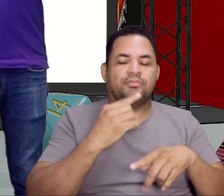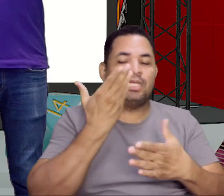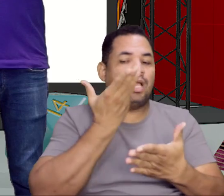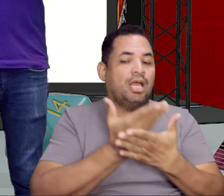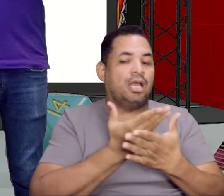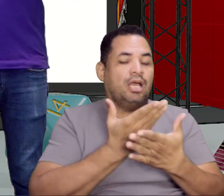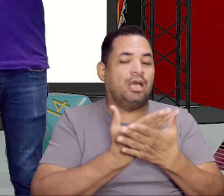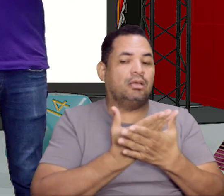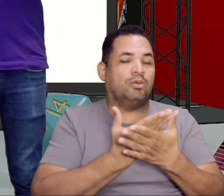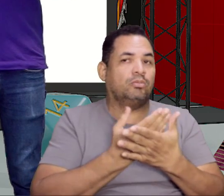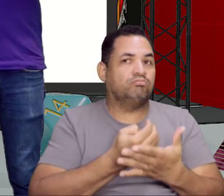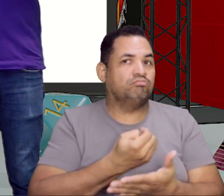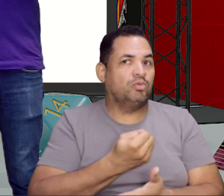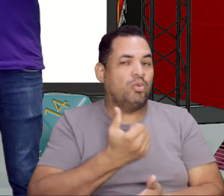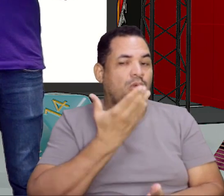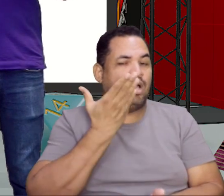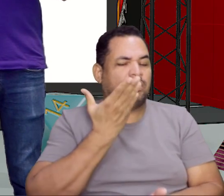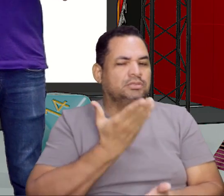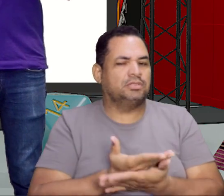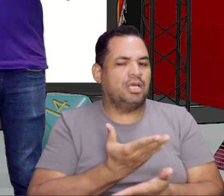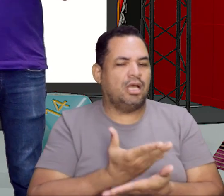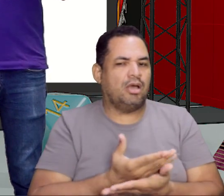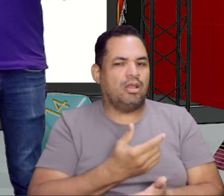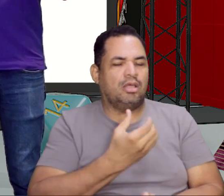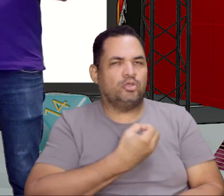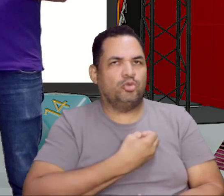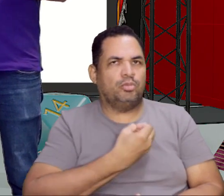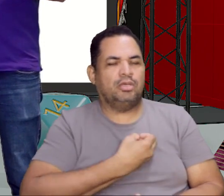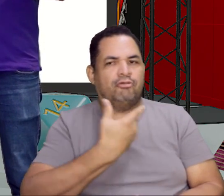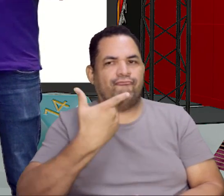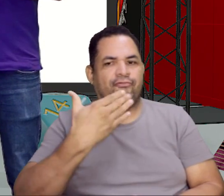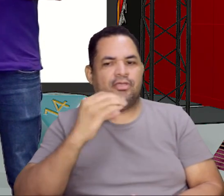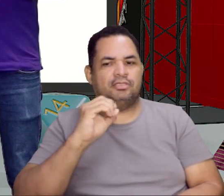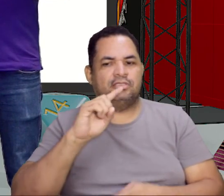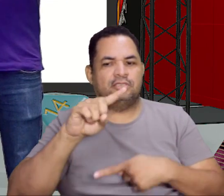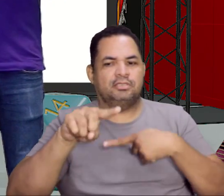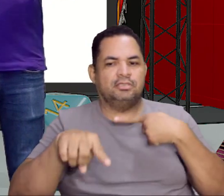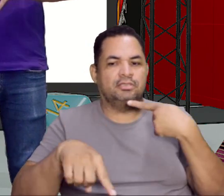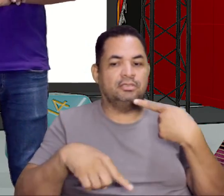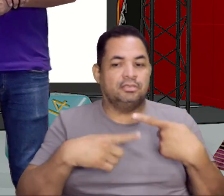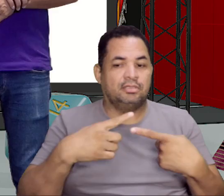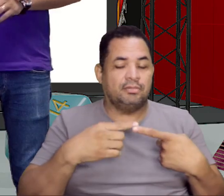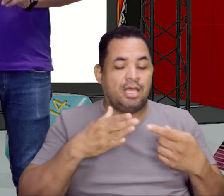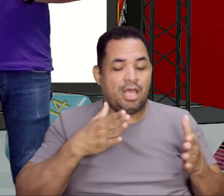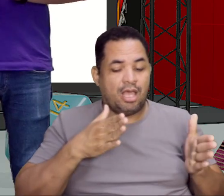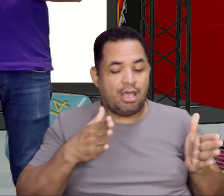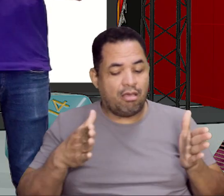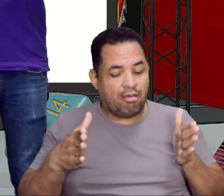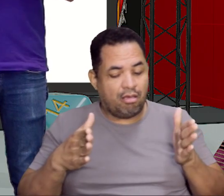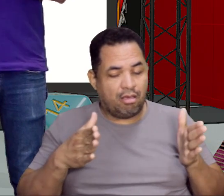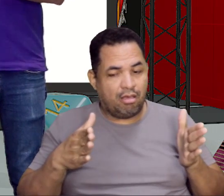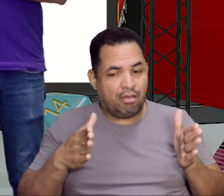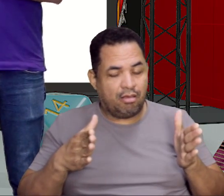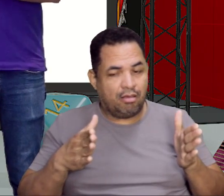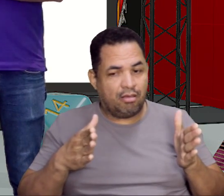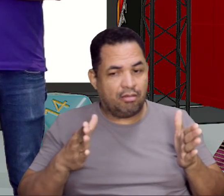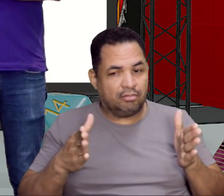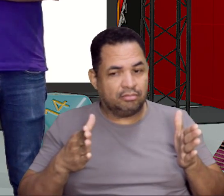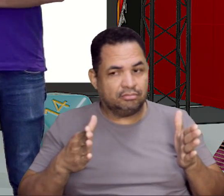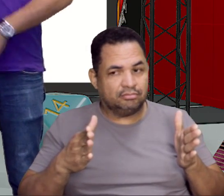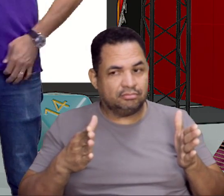a aula quase aula 20 éo daqu daqui a pouquinho já vai chegar aquele período que